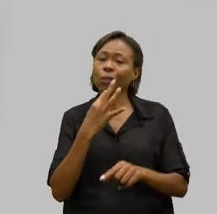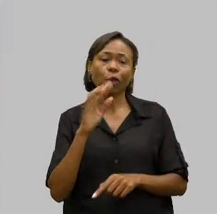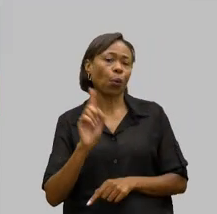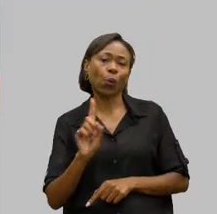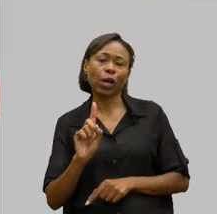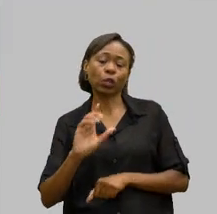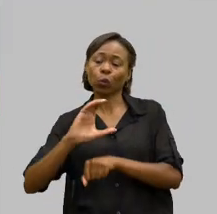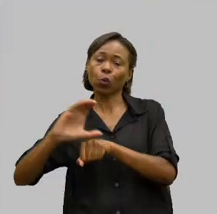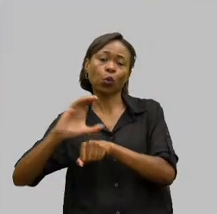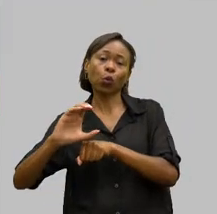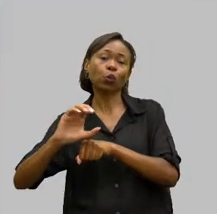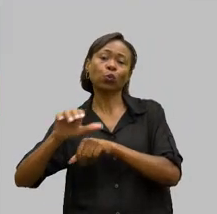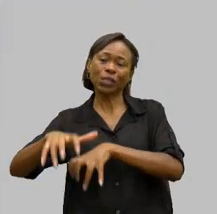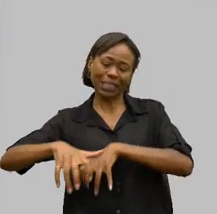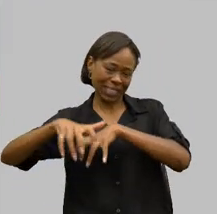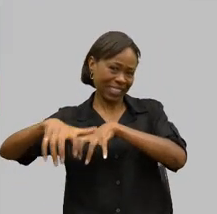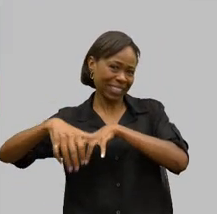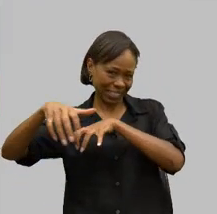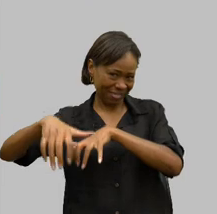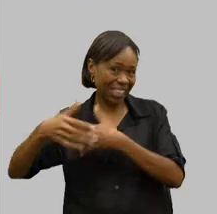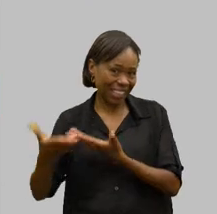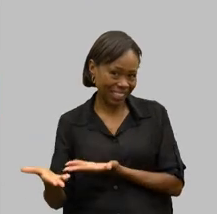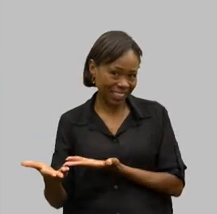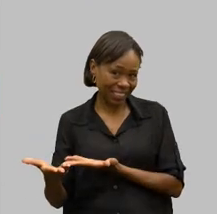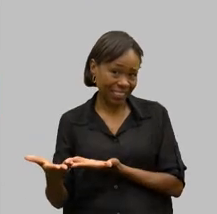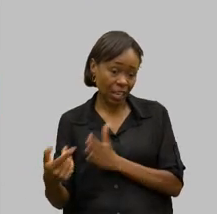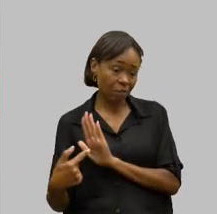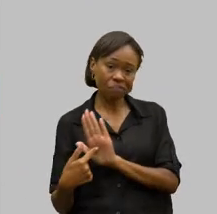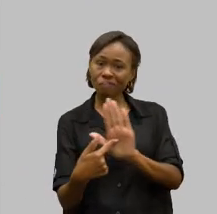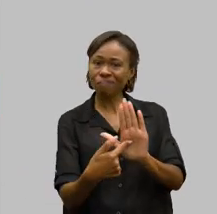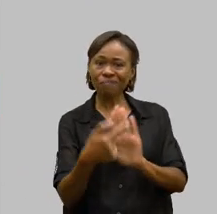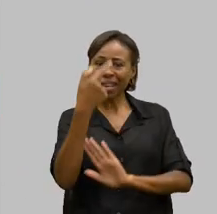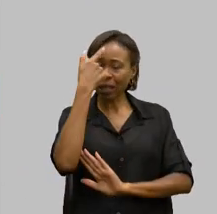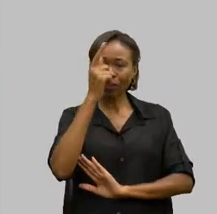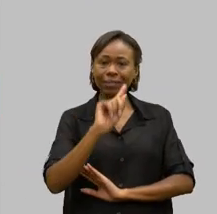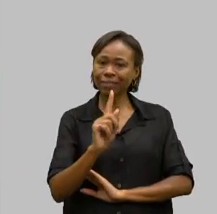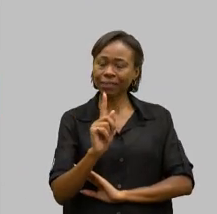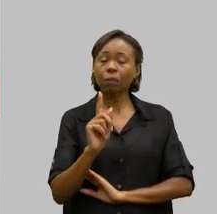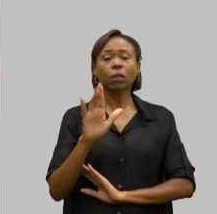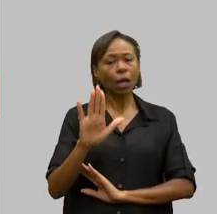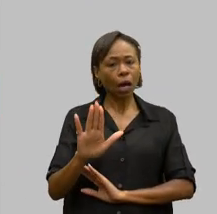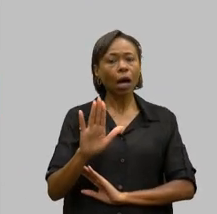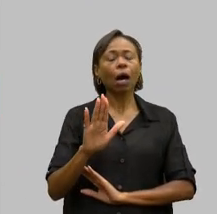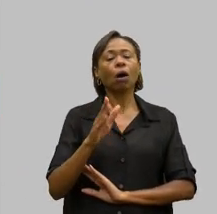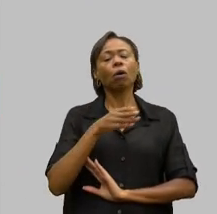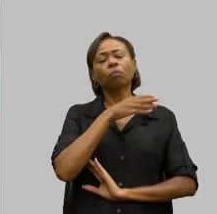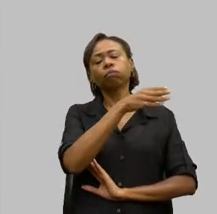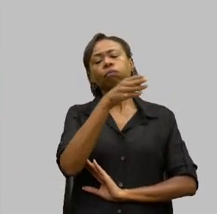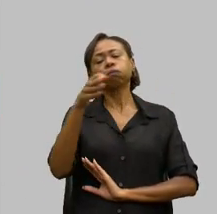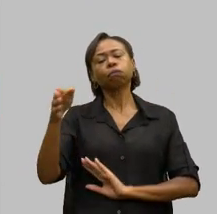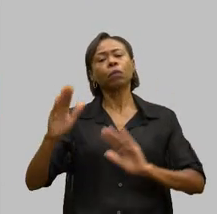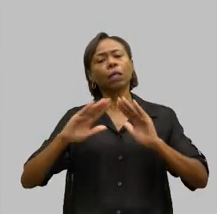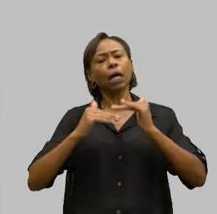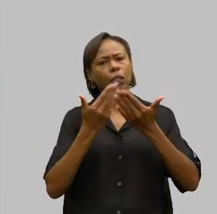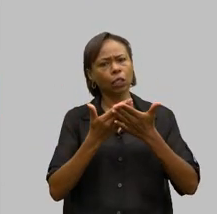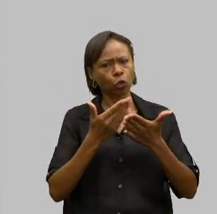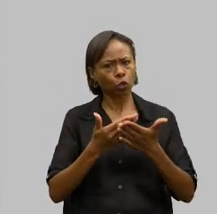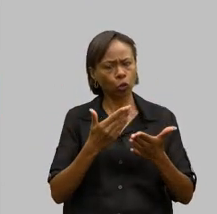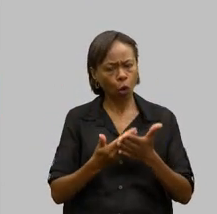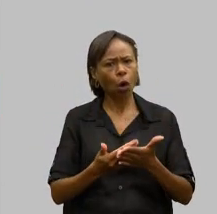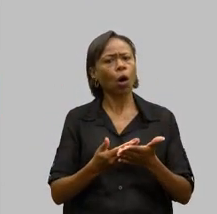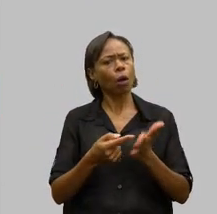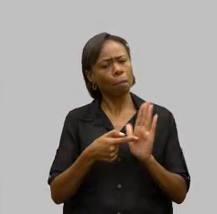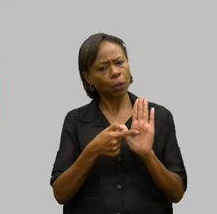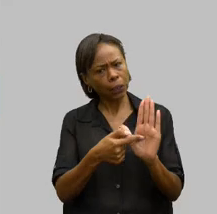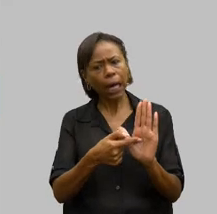trabalho de ir até a escola, mostrar para o jovem que existem outros cursos além desses, que são os mais,